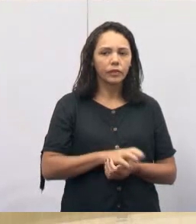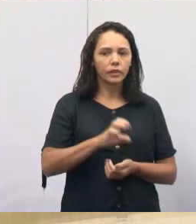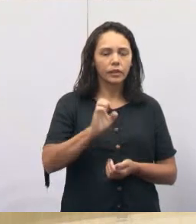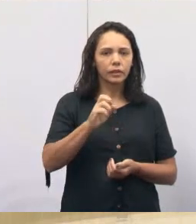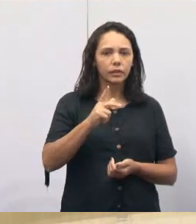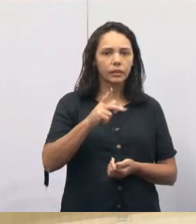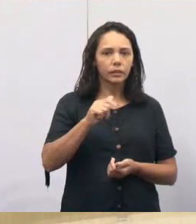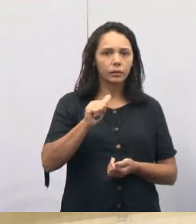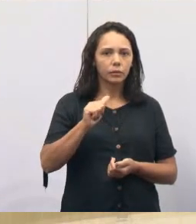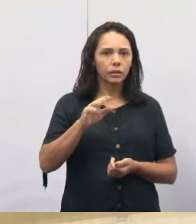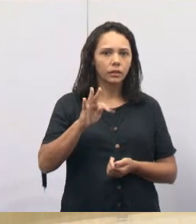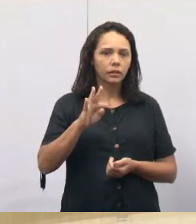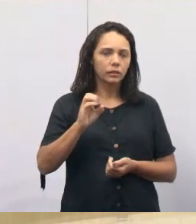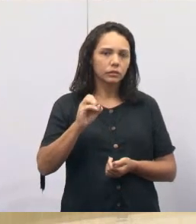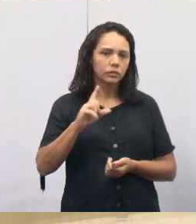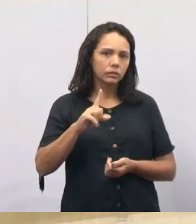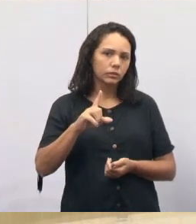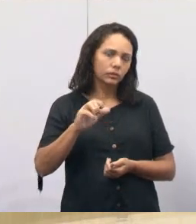hepatologia,